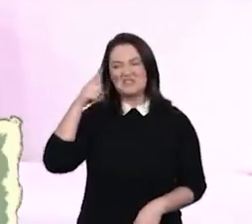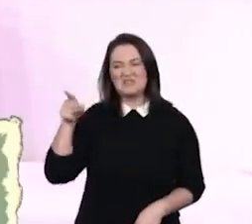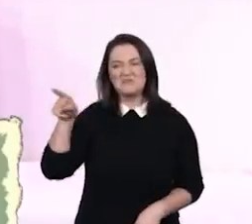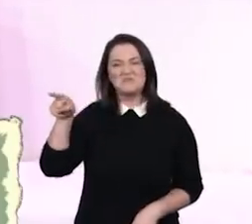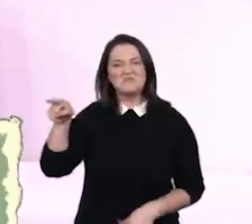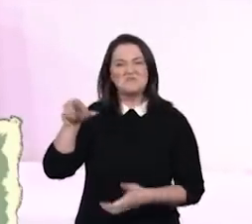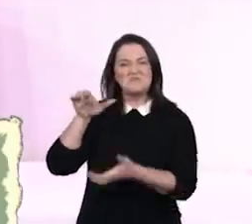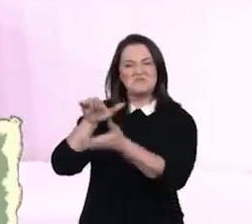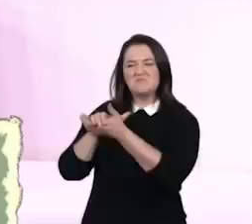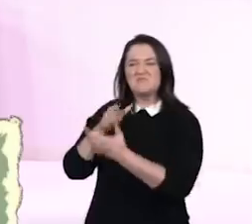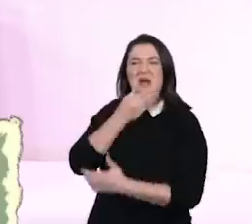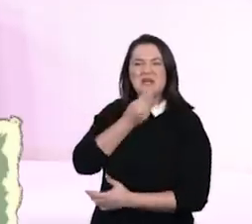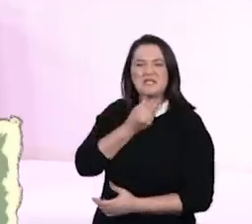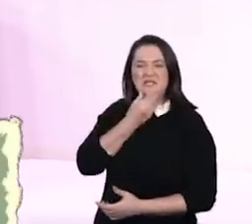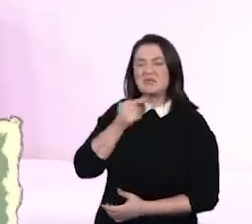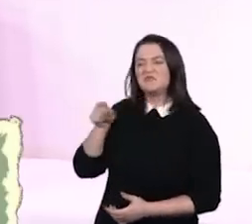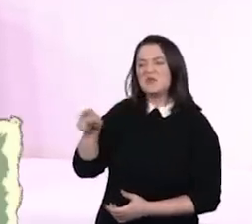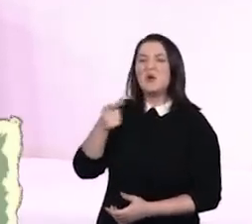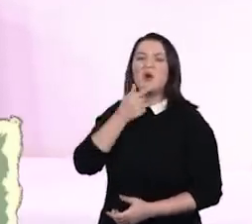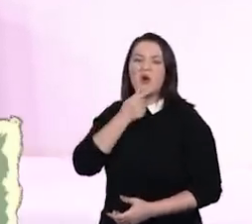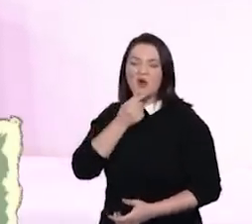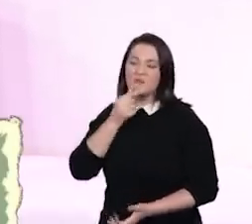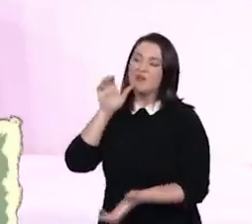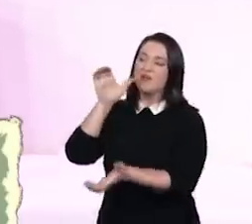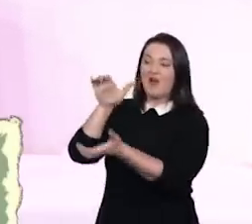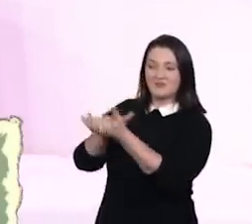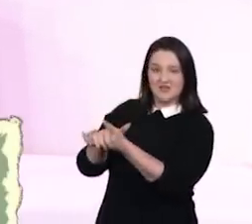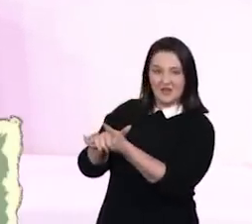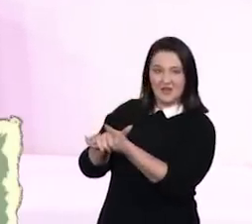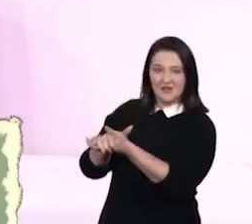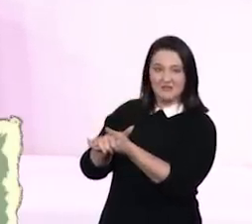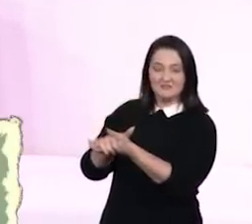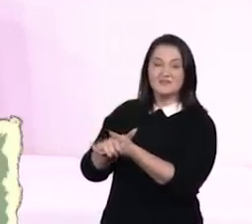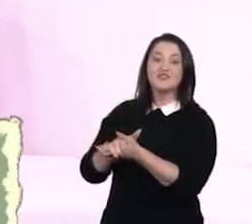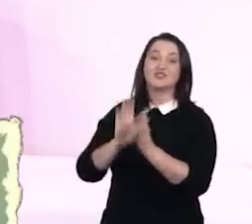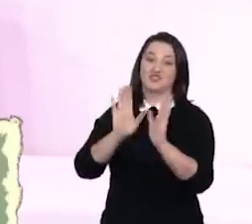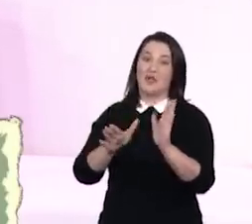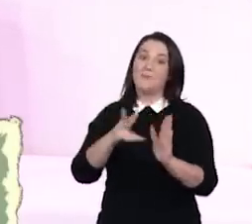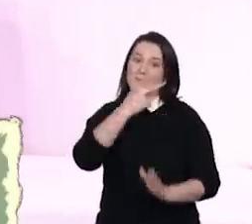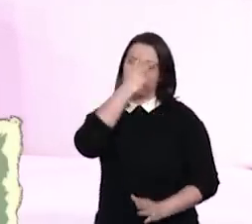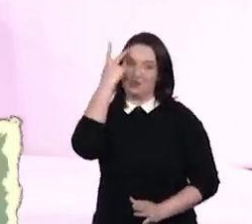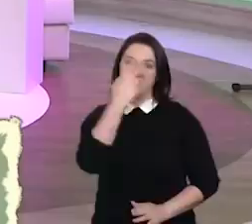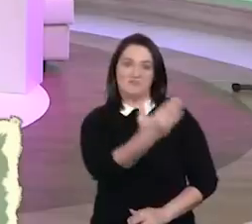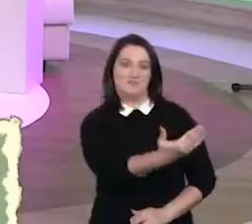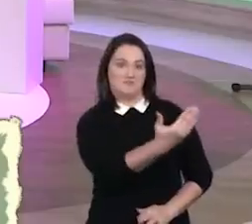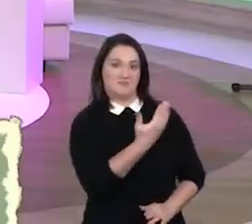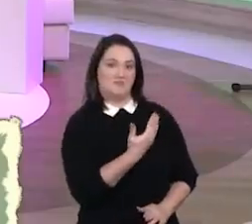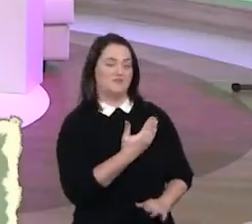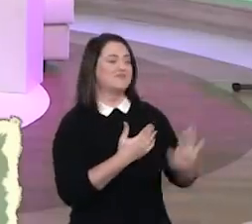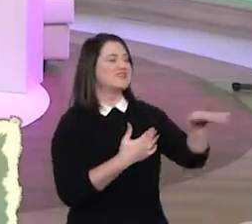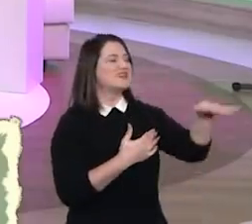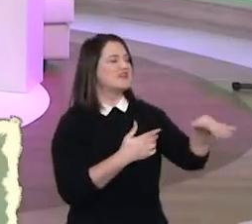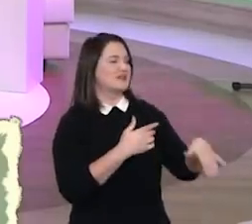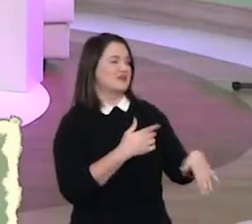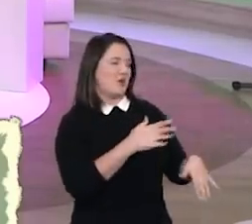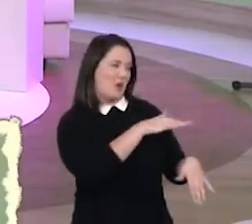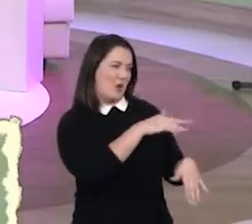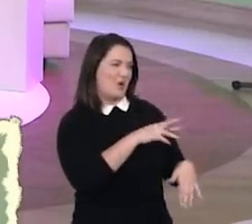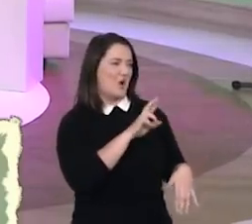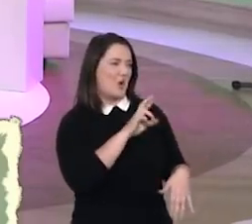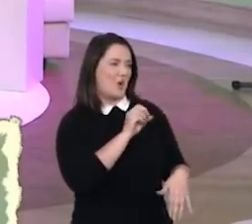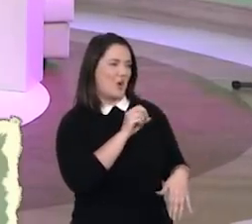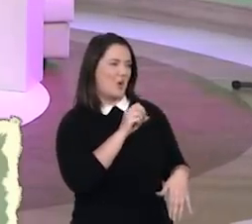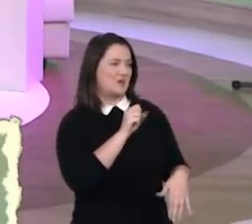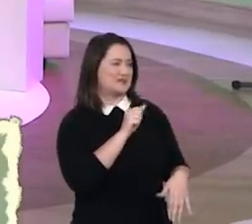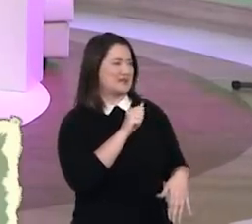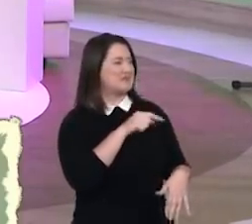homem que um dia você casou e eu confesso que muitas pessoas chegam a mim e dizem assim, doutora, eu nem